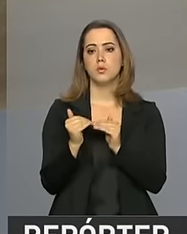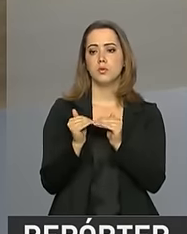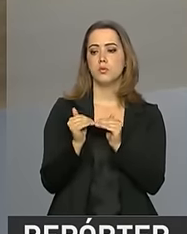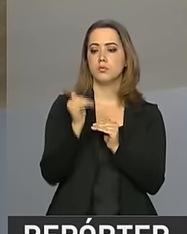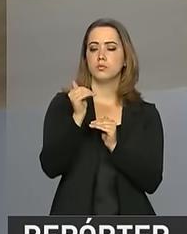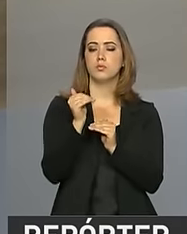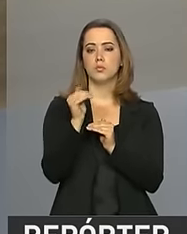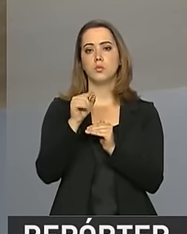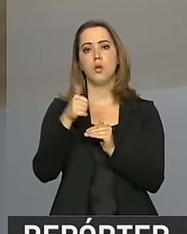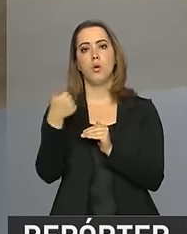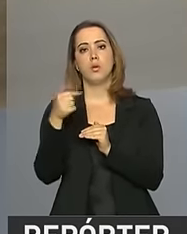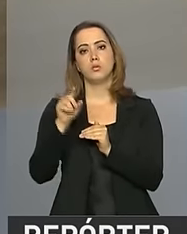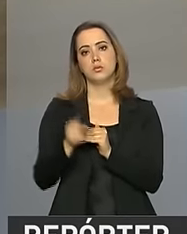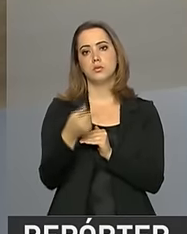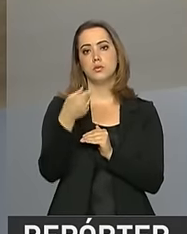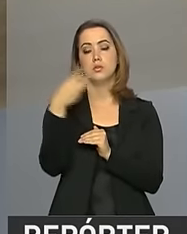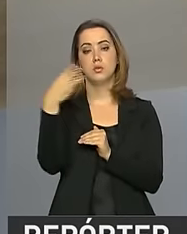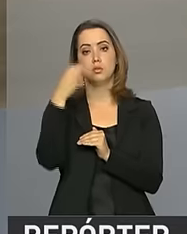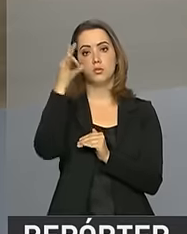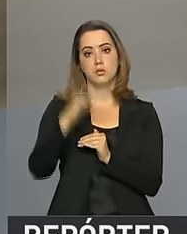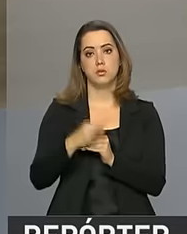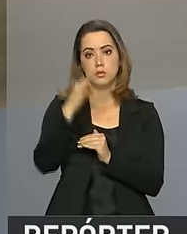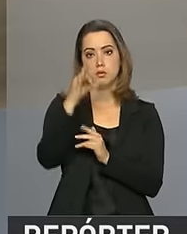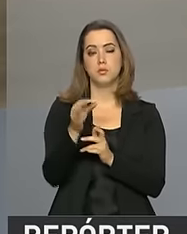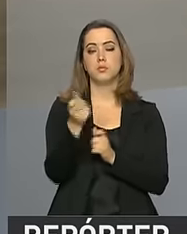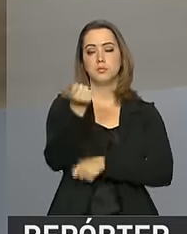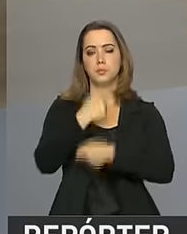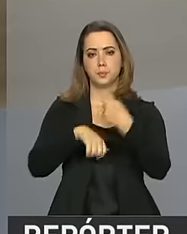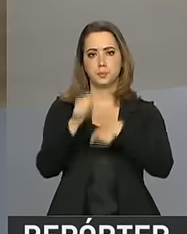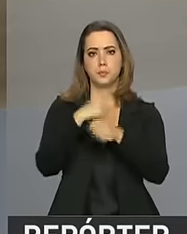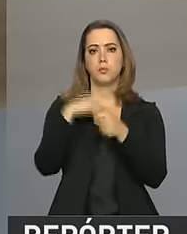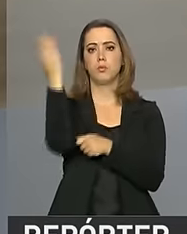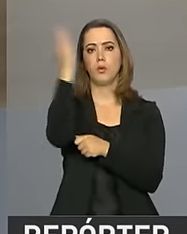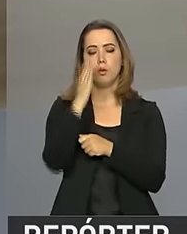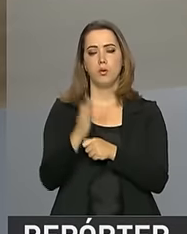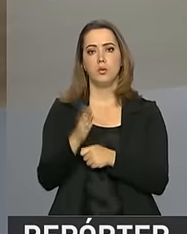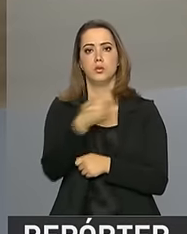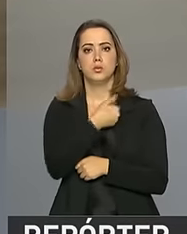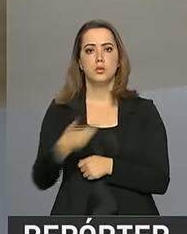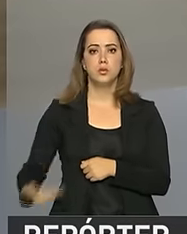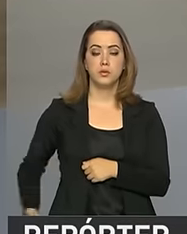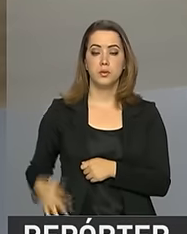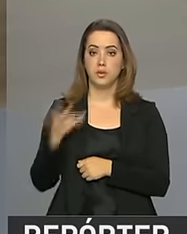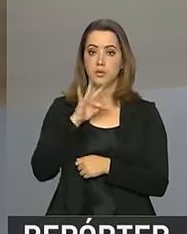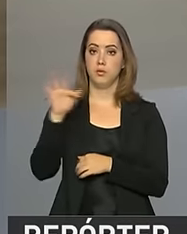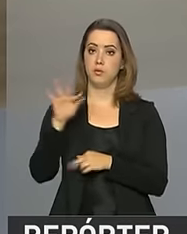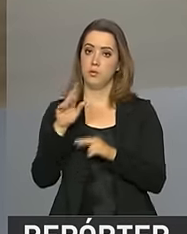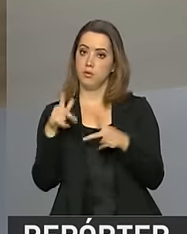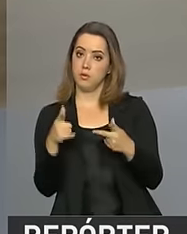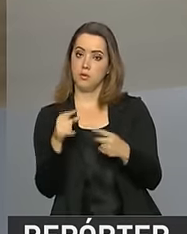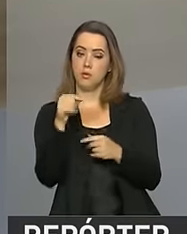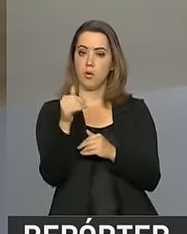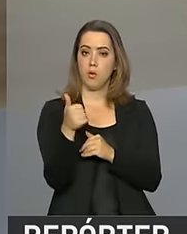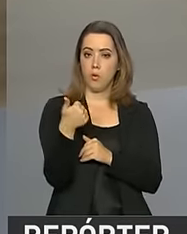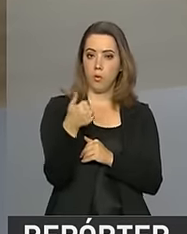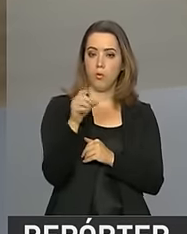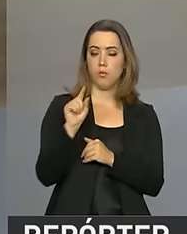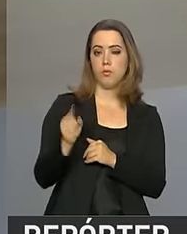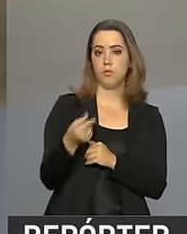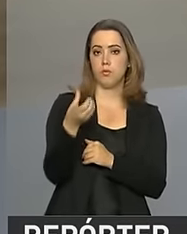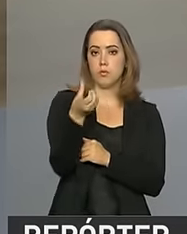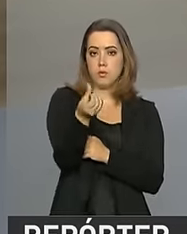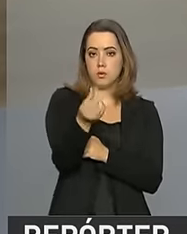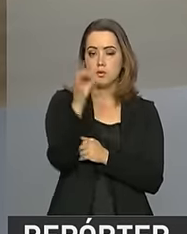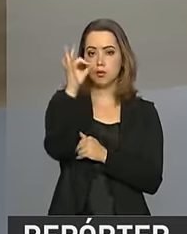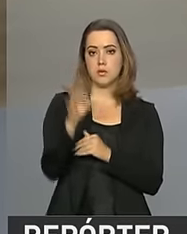de 1,3% da economia brasileira. O governo federal tem uma projeção um pouco melhor, de